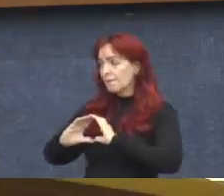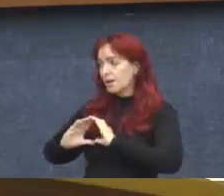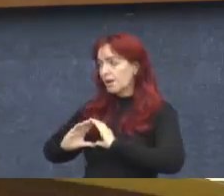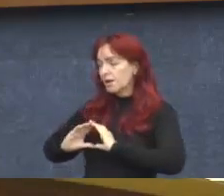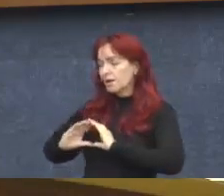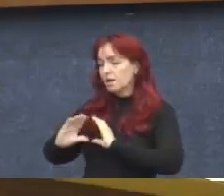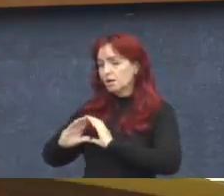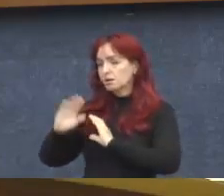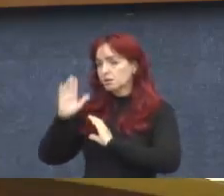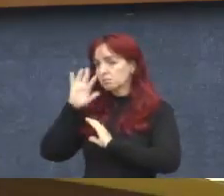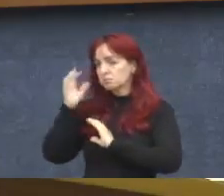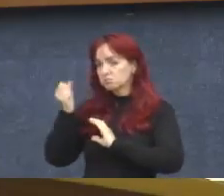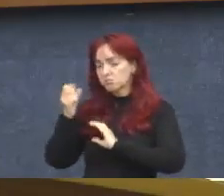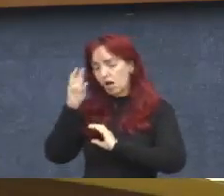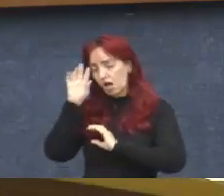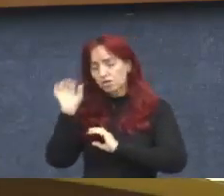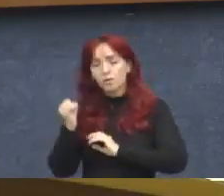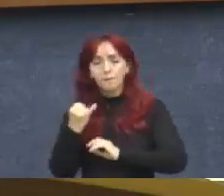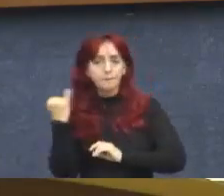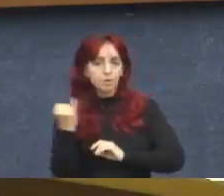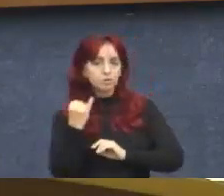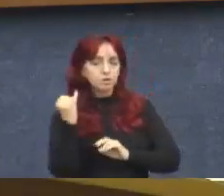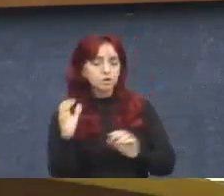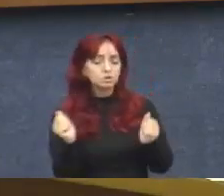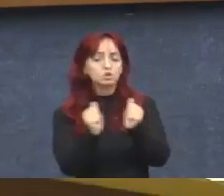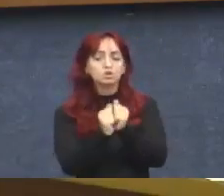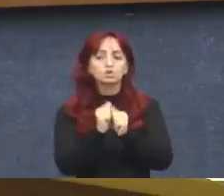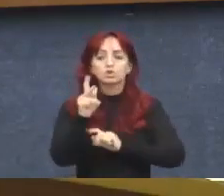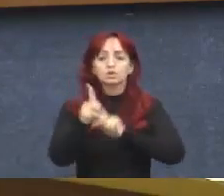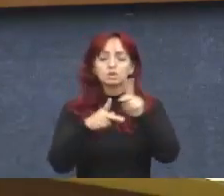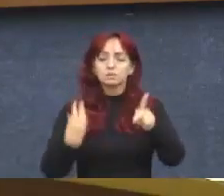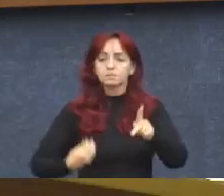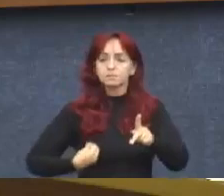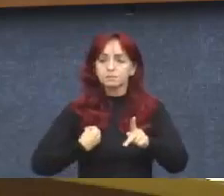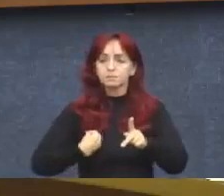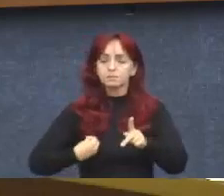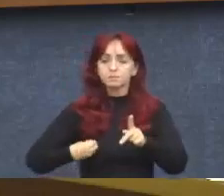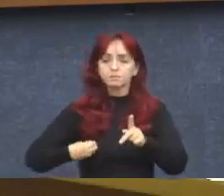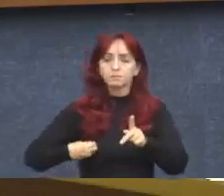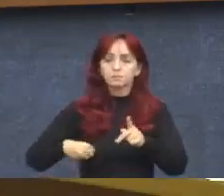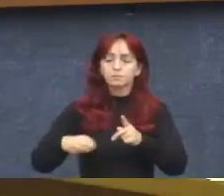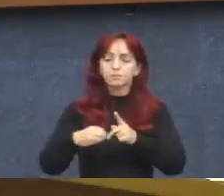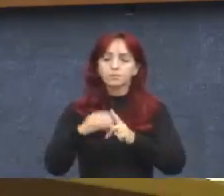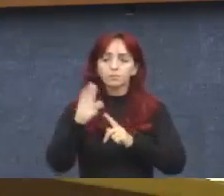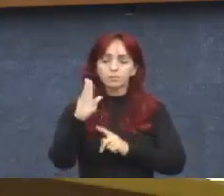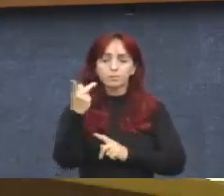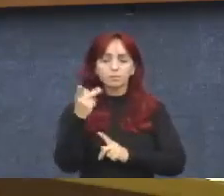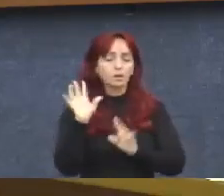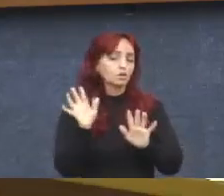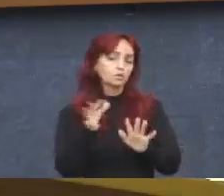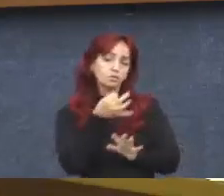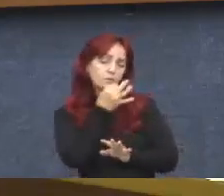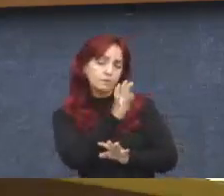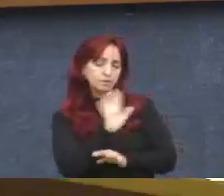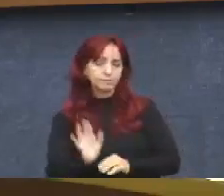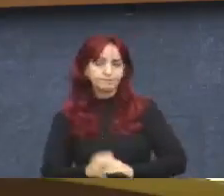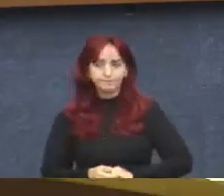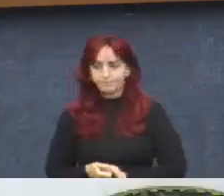importante fomentar a participação das pessoas da cidade. Então, só para dar essa satisfação a todas e a